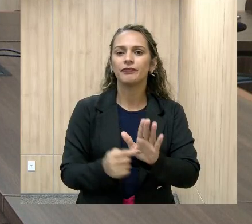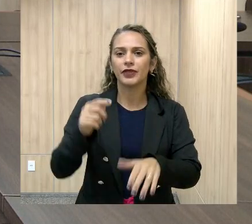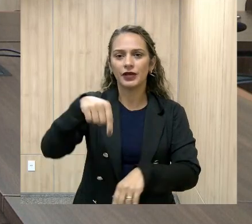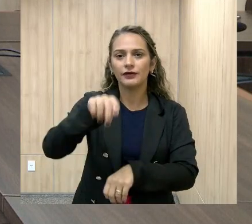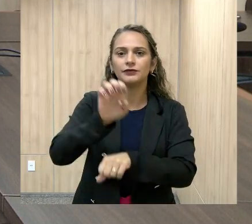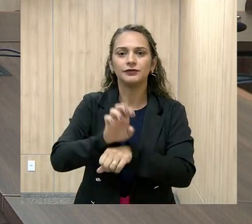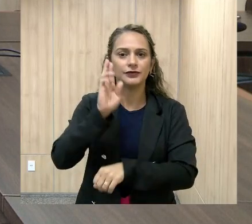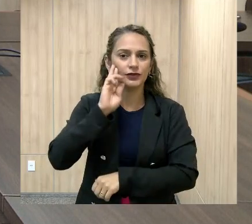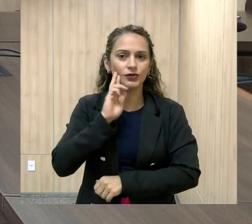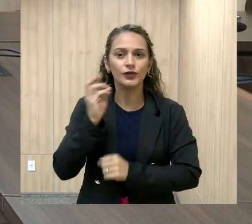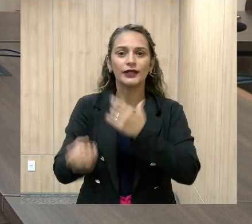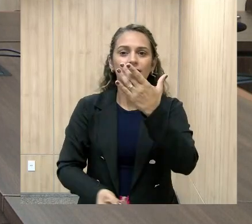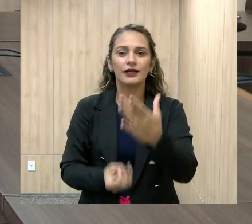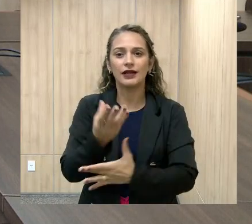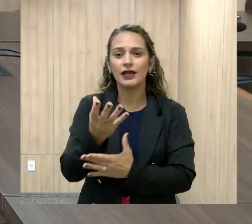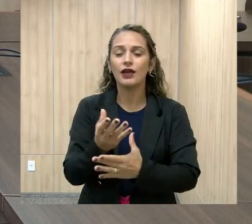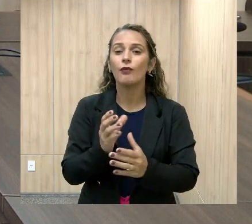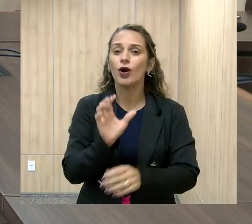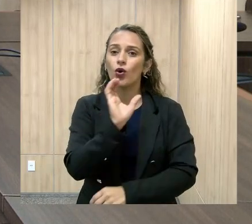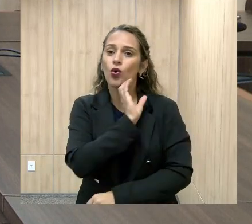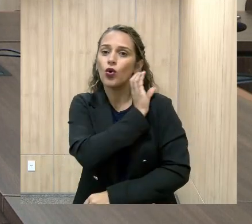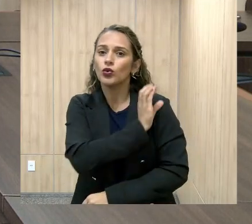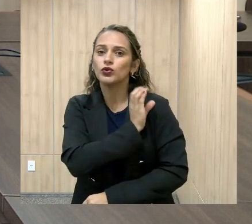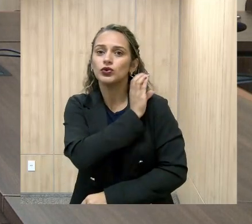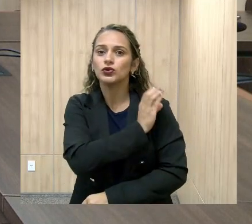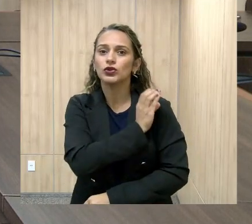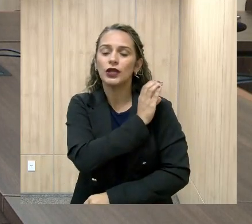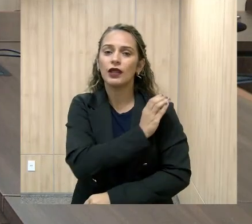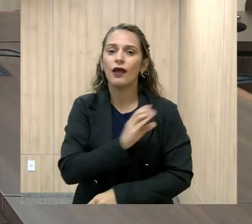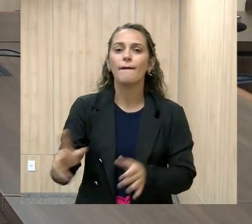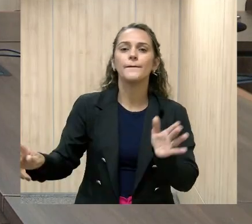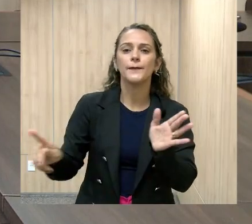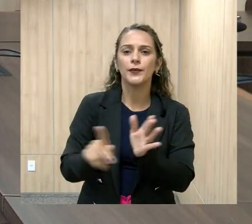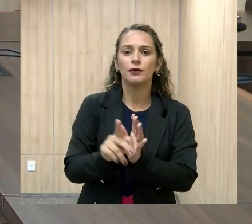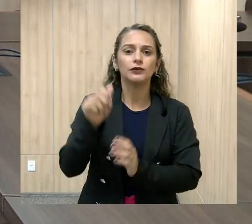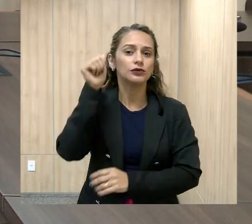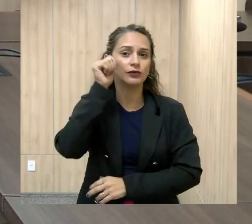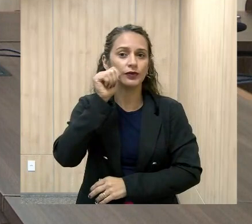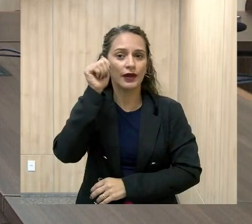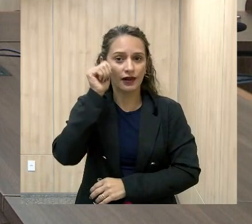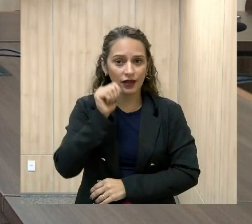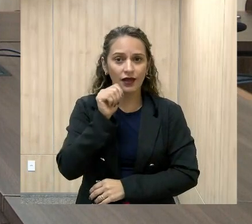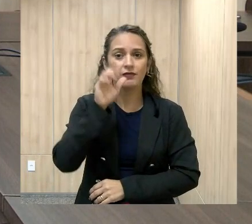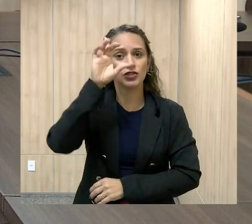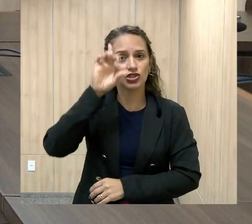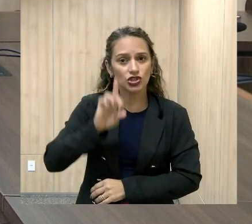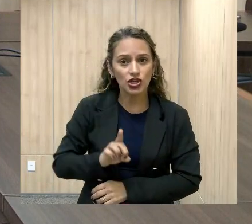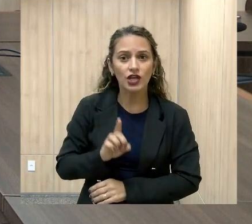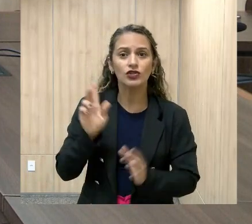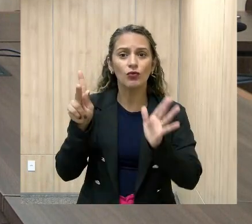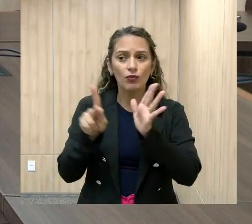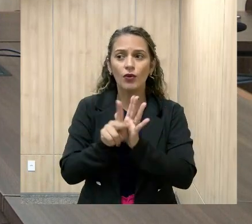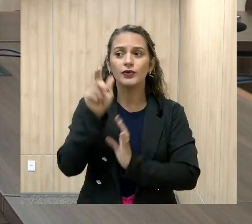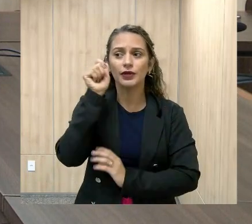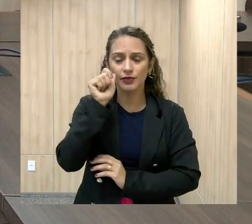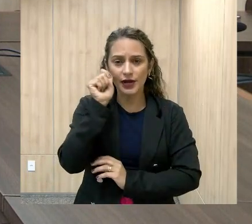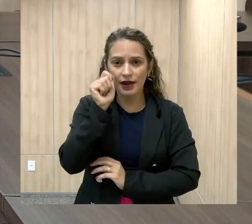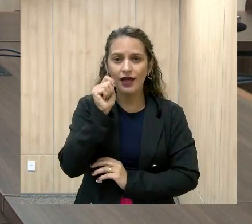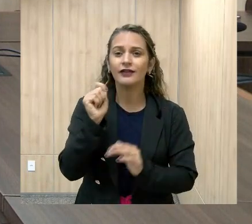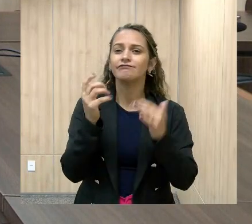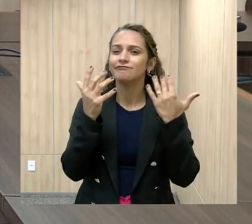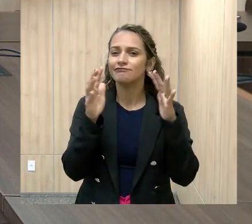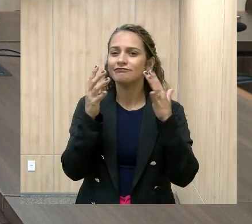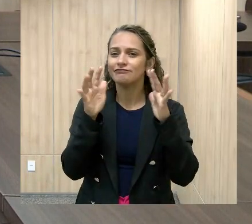que o Estado de Rondônia crie uma coordenadoria da mulher para tratar dos direitos específicos da mulher porque é para que a gente